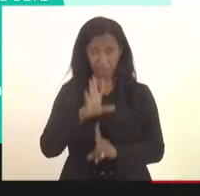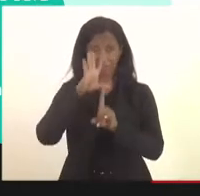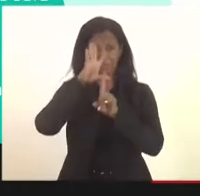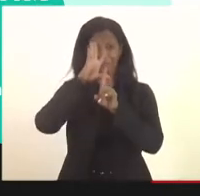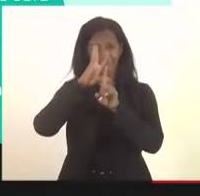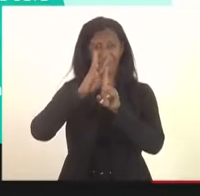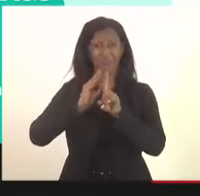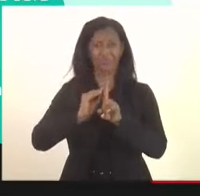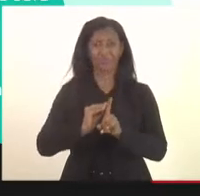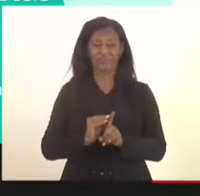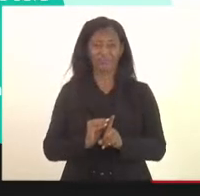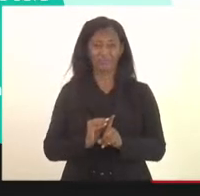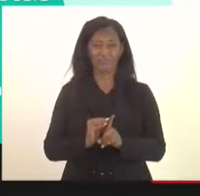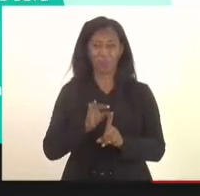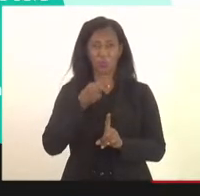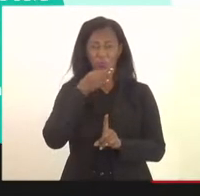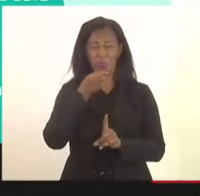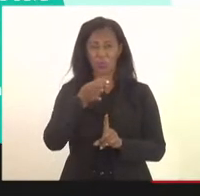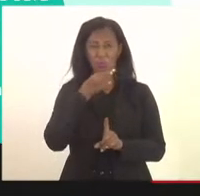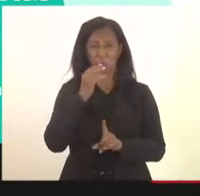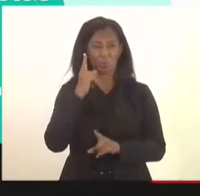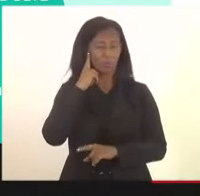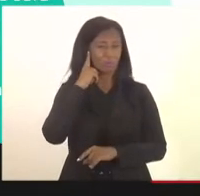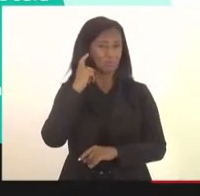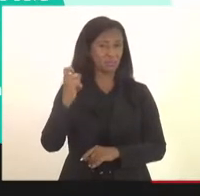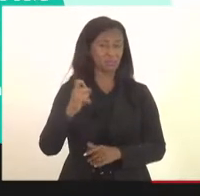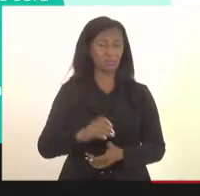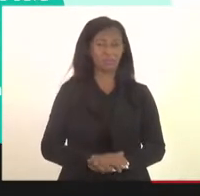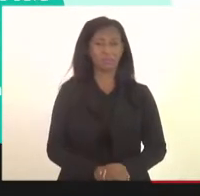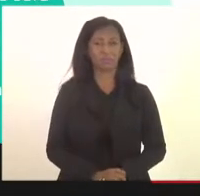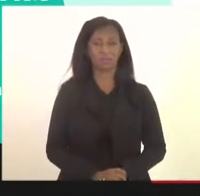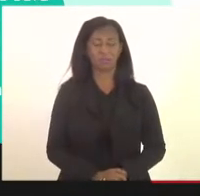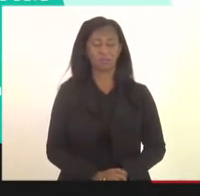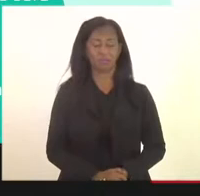Tem alguém com o microfone aberto aí, fechar o microfone?